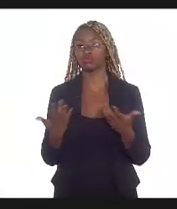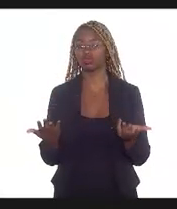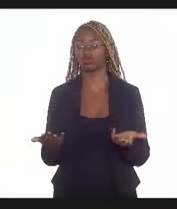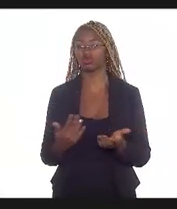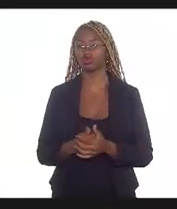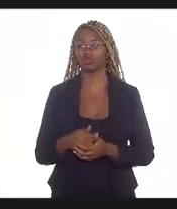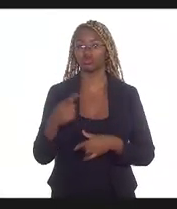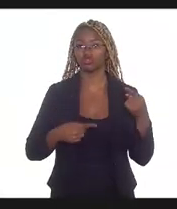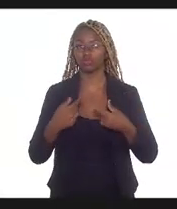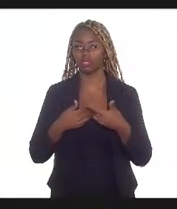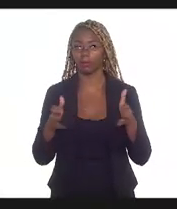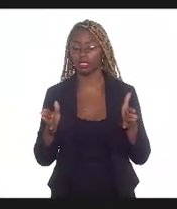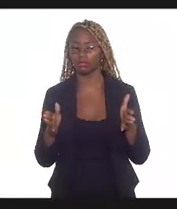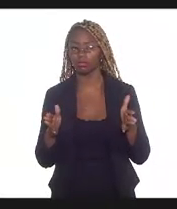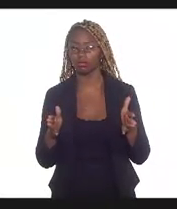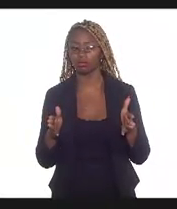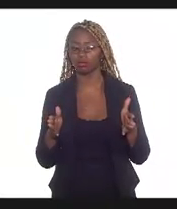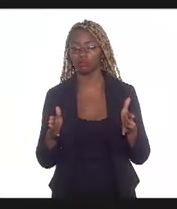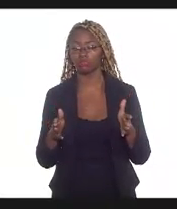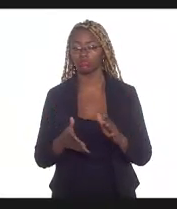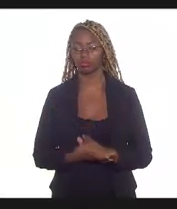Em discussão.